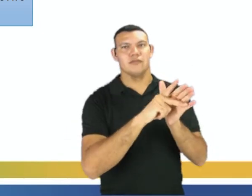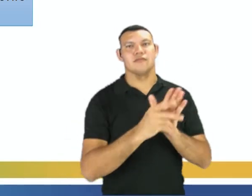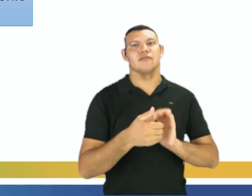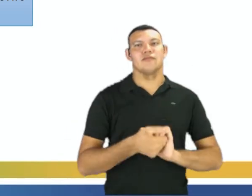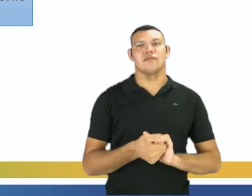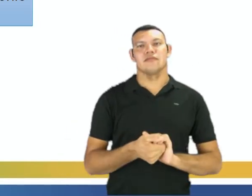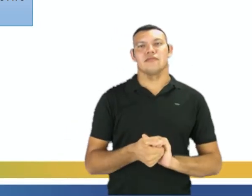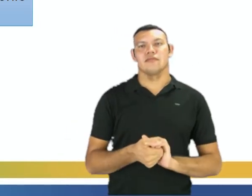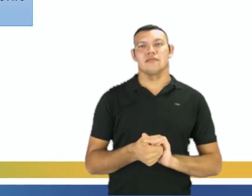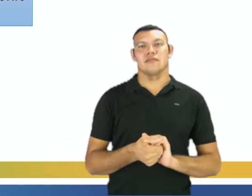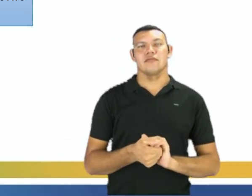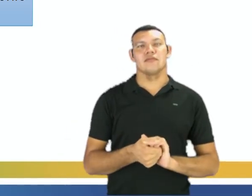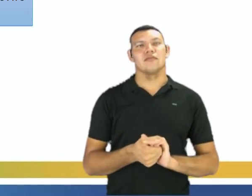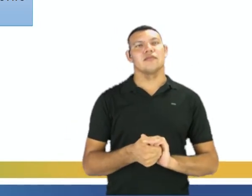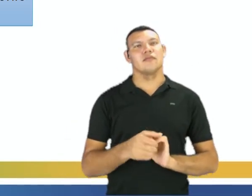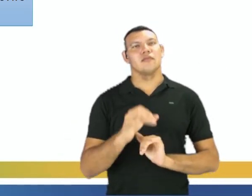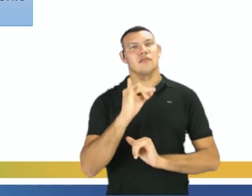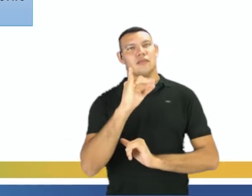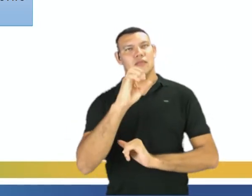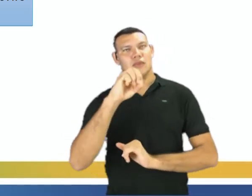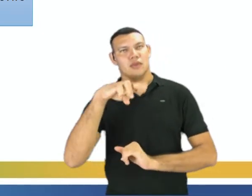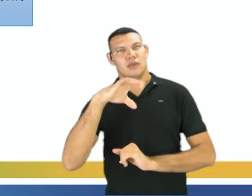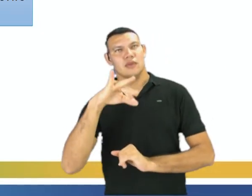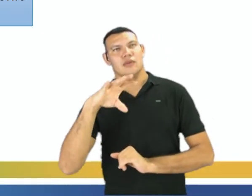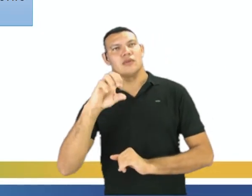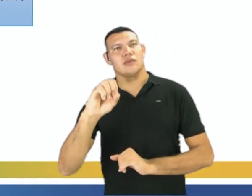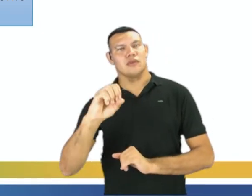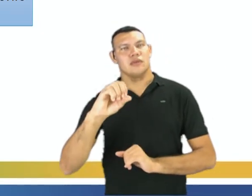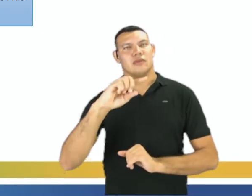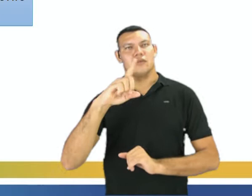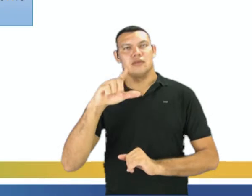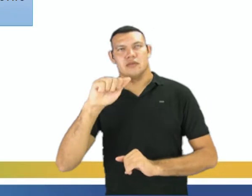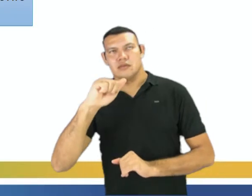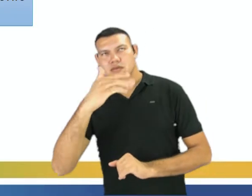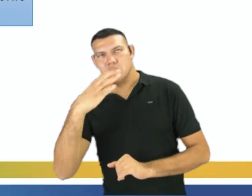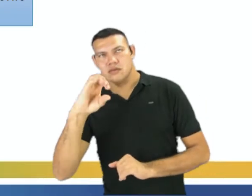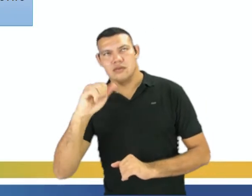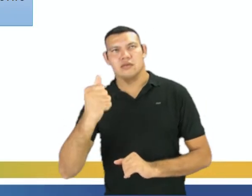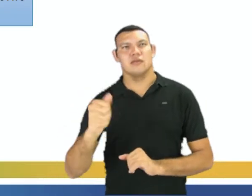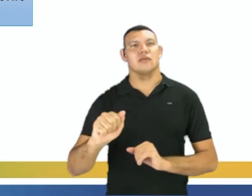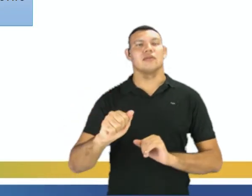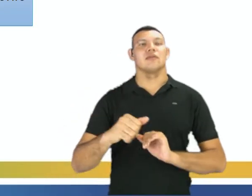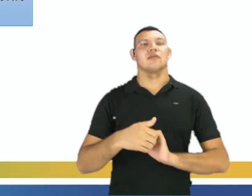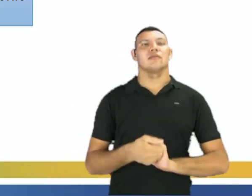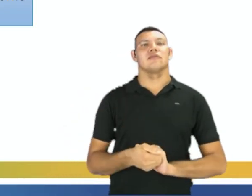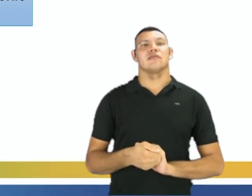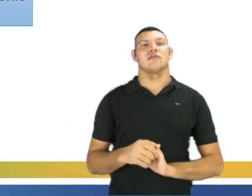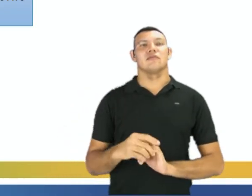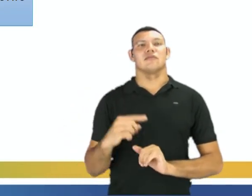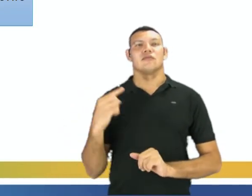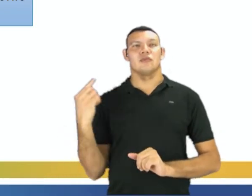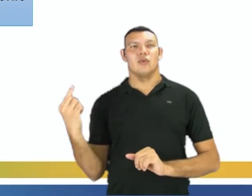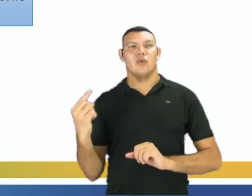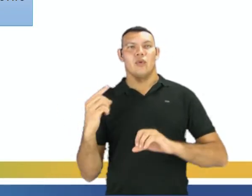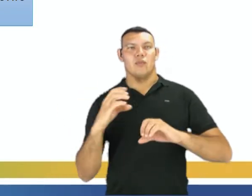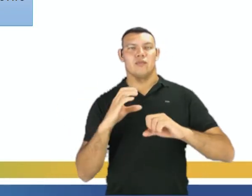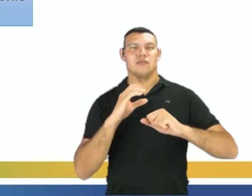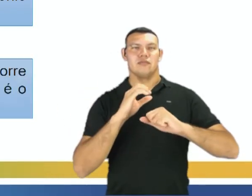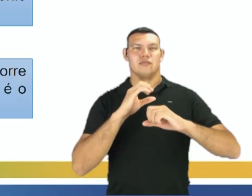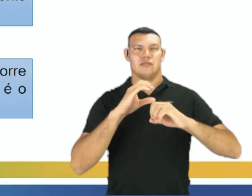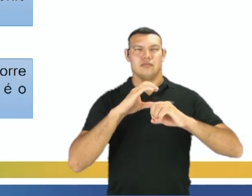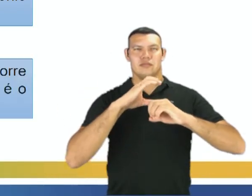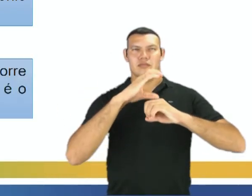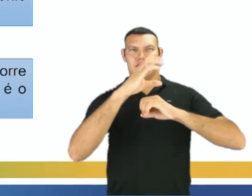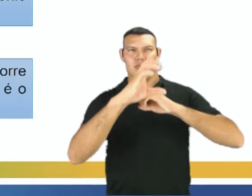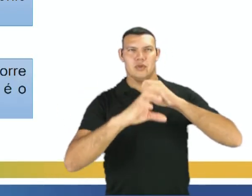meio à ionização, em meio aquoso, sofre ionização e libera como um único cátion, o H+. E